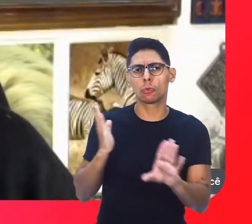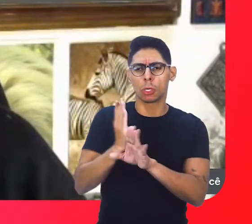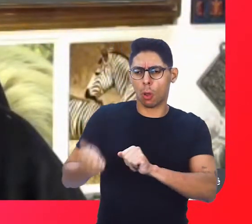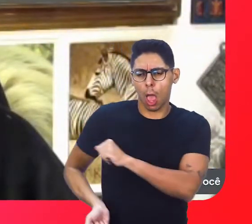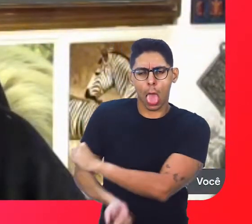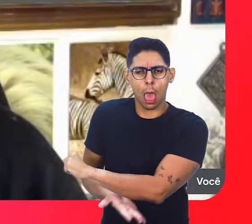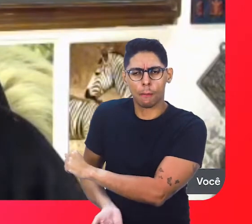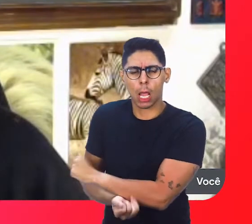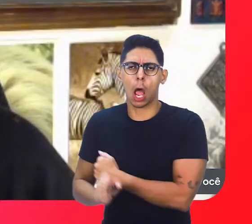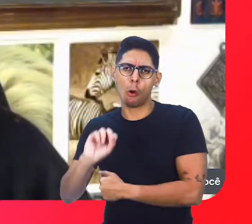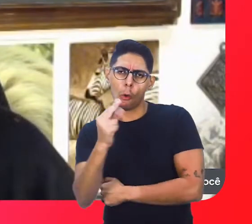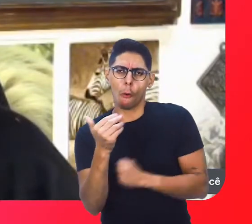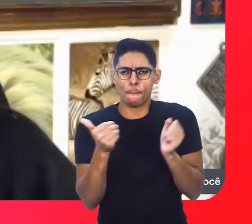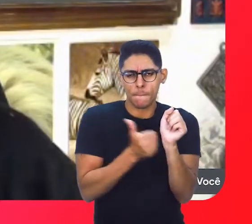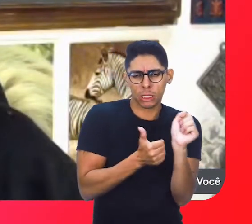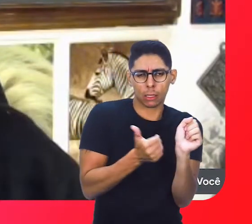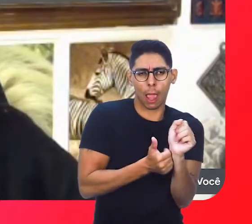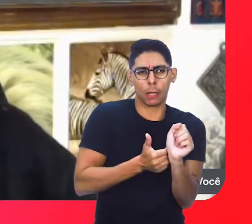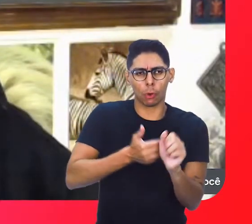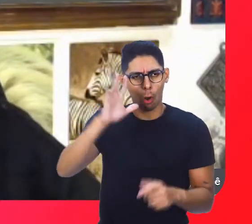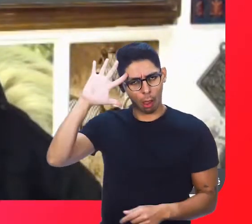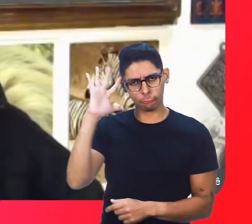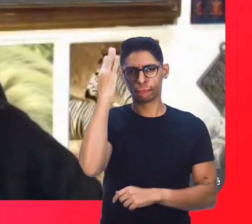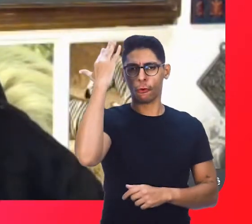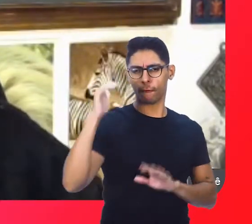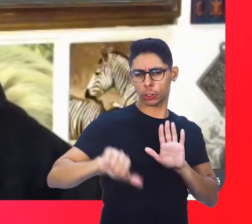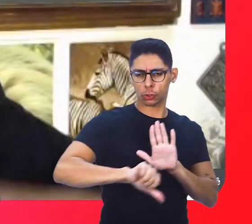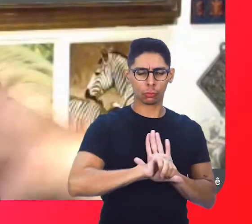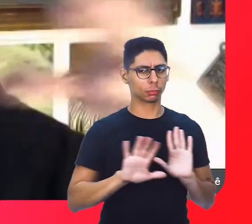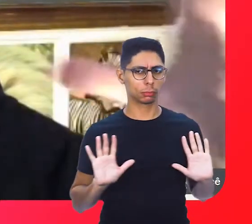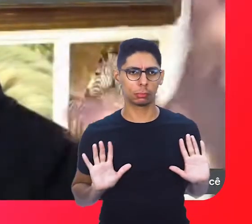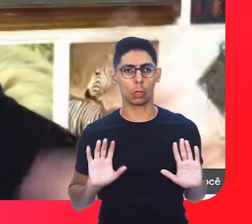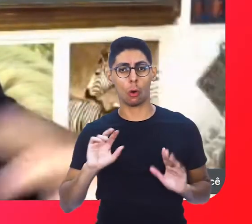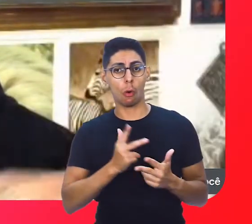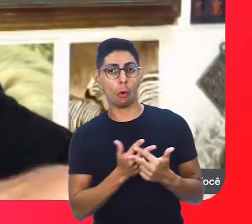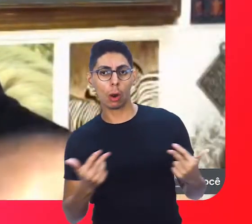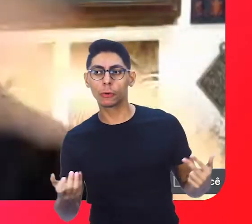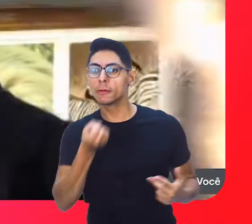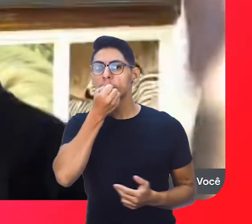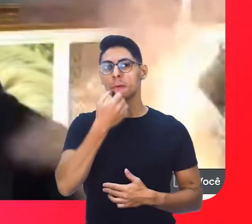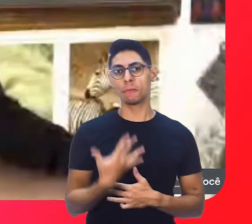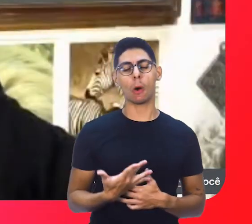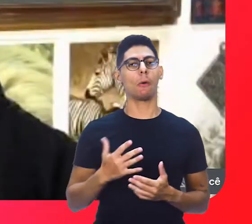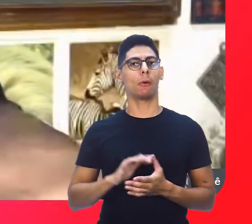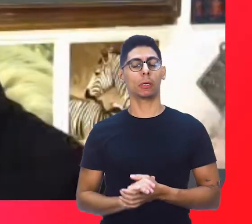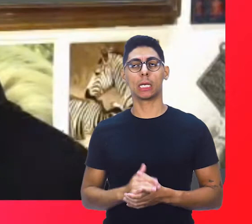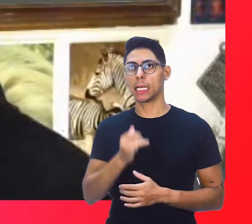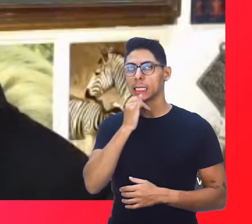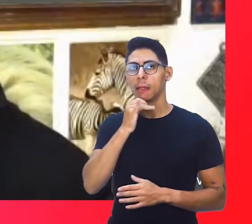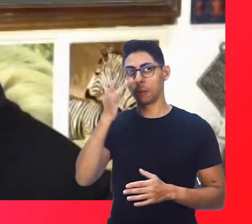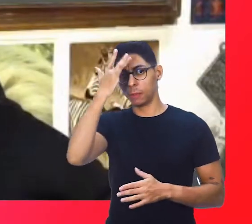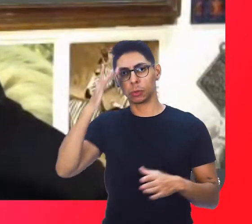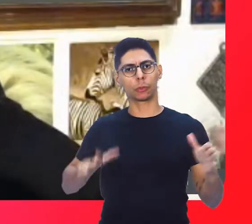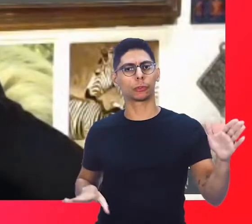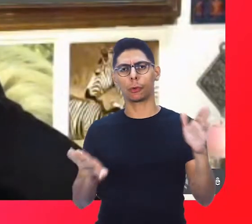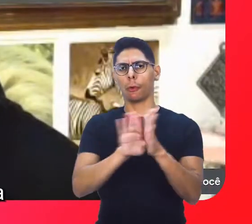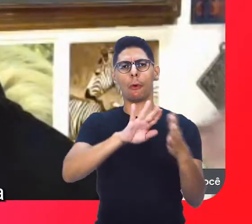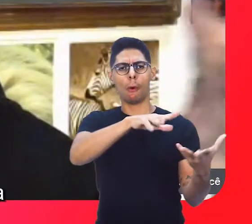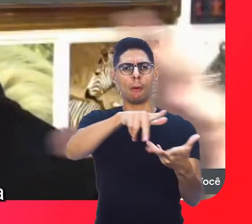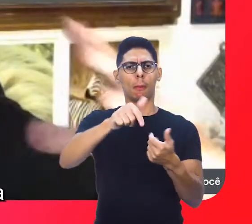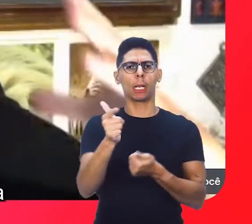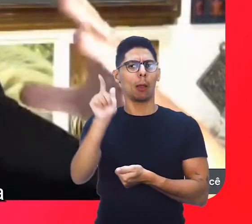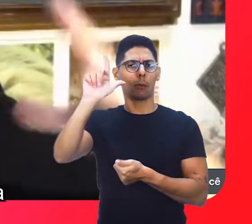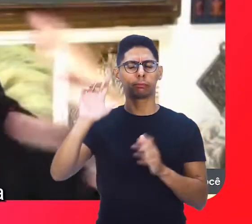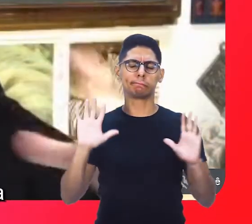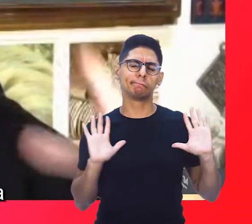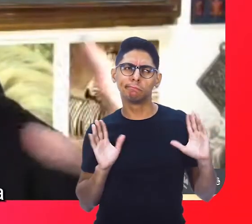um mistério resolvido de um crime, ou uma coisa muito boa, descobrir que alguém chegou a Marte, sei lá. Eu